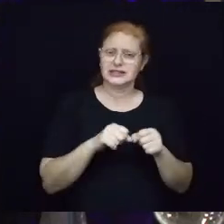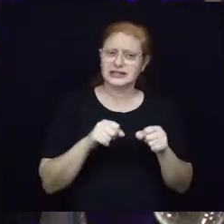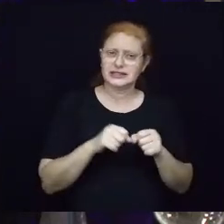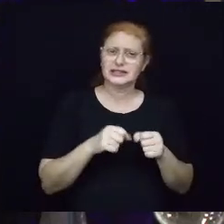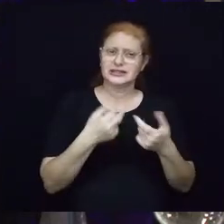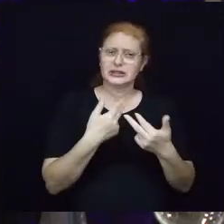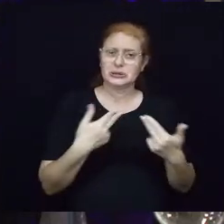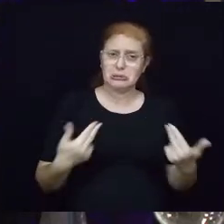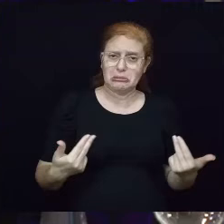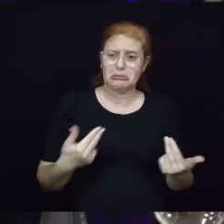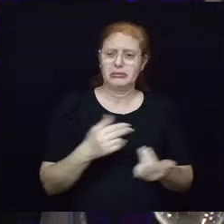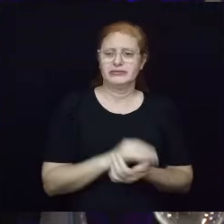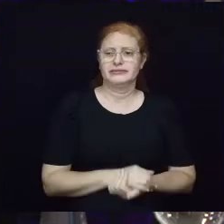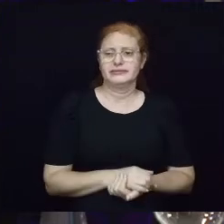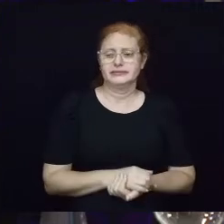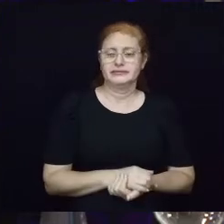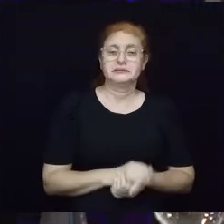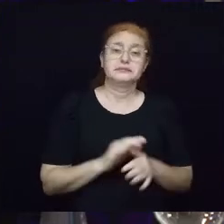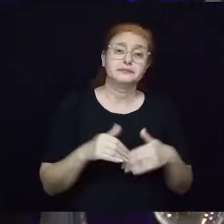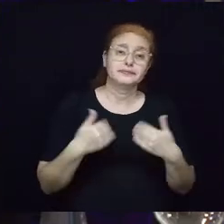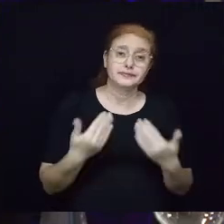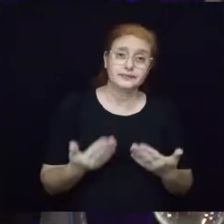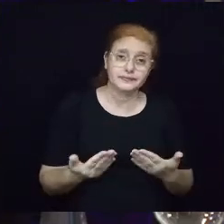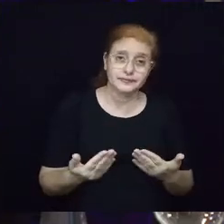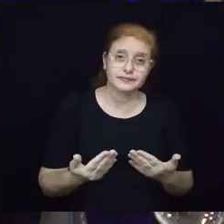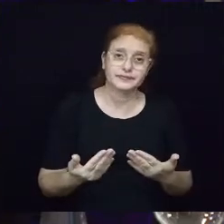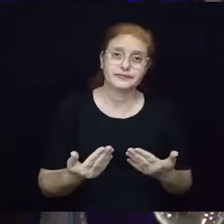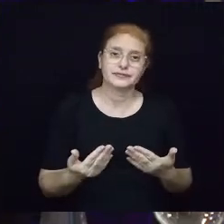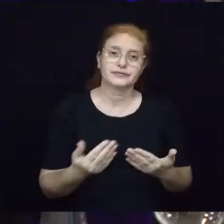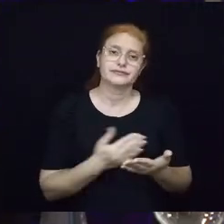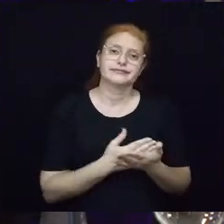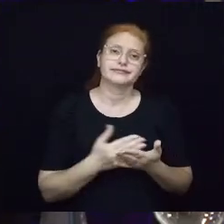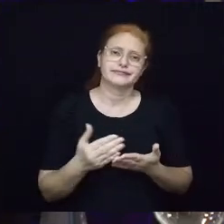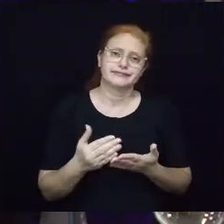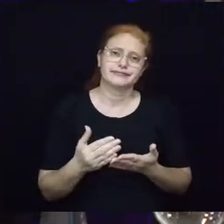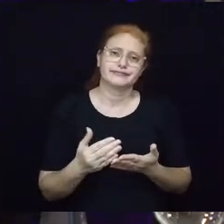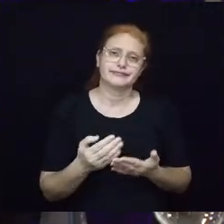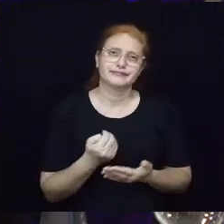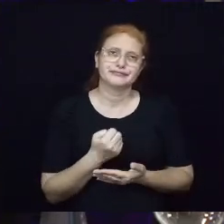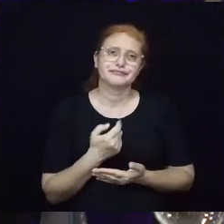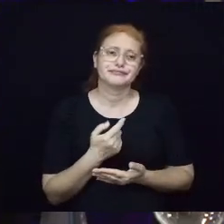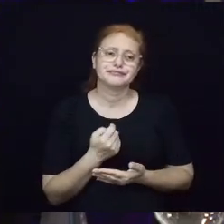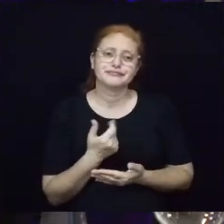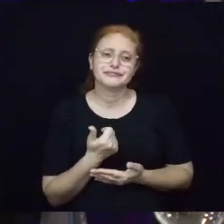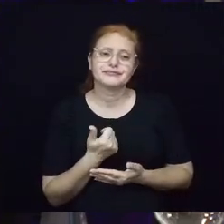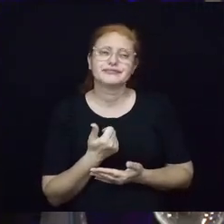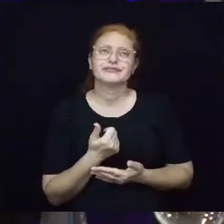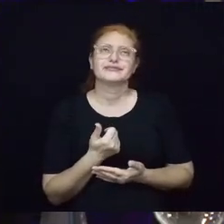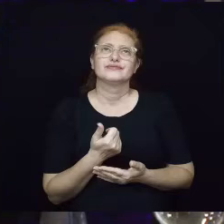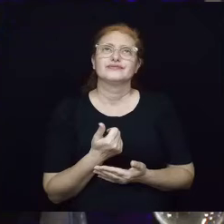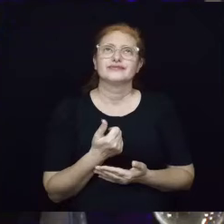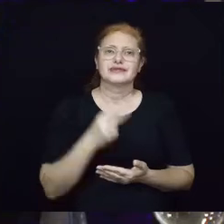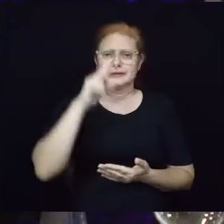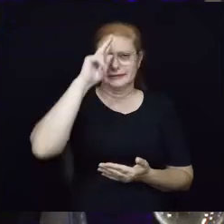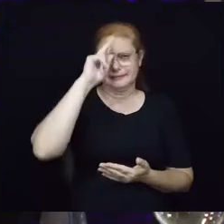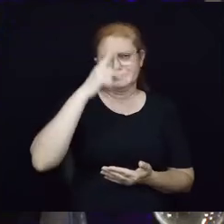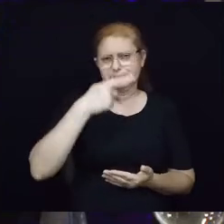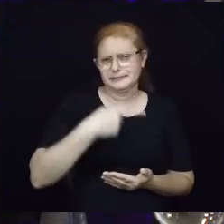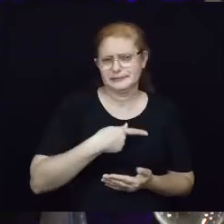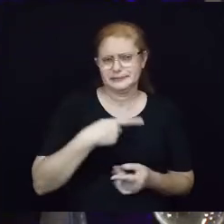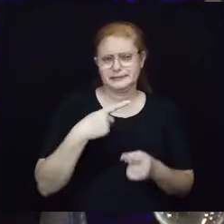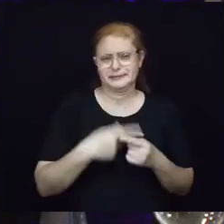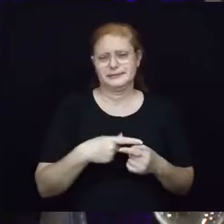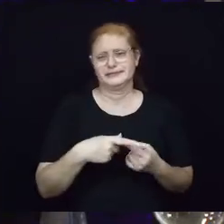as coisas e tal. Então, de início, assim, era quase uma coisa narcísica, assim, porque eu